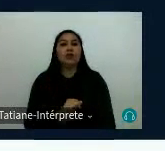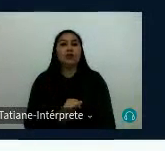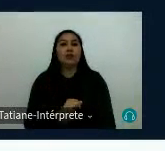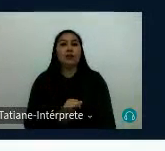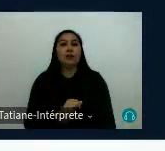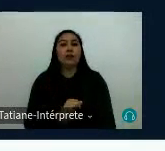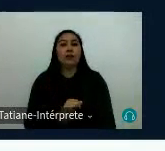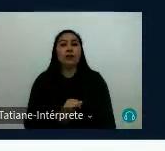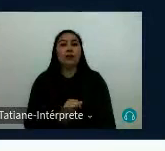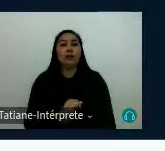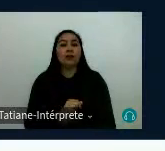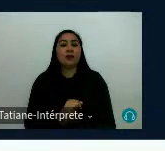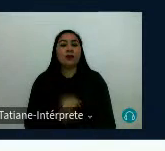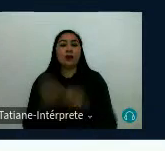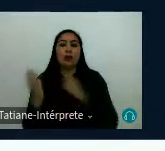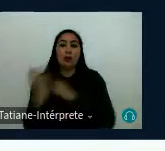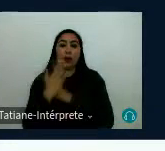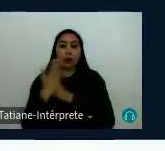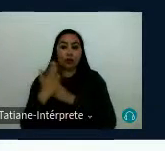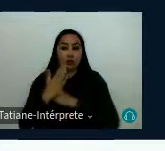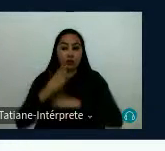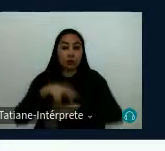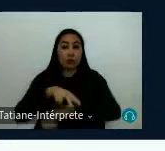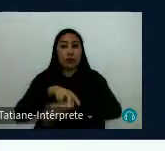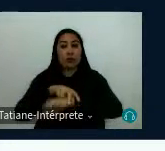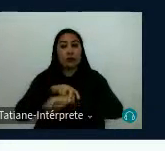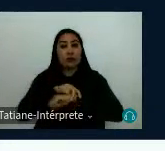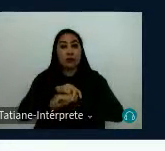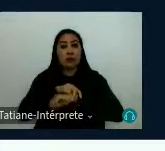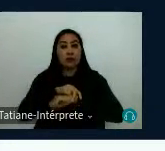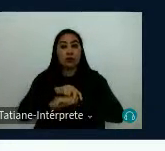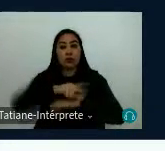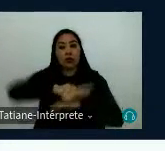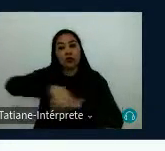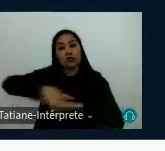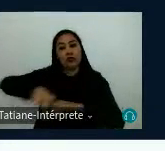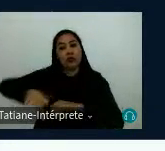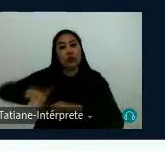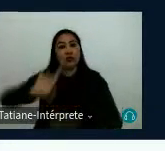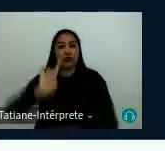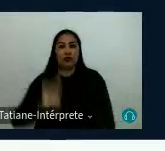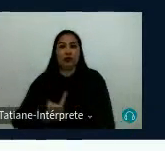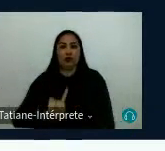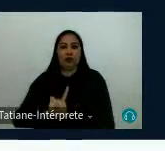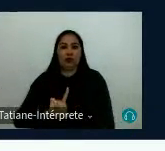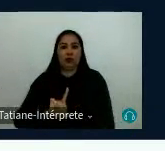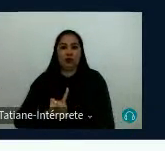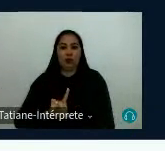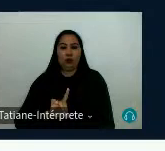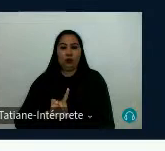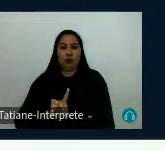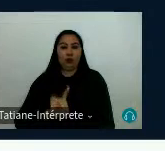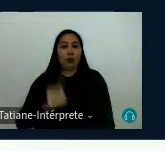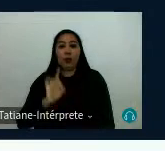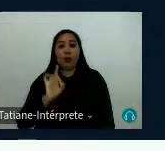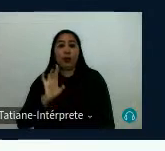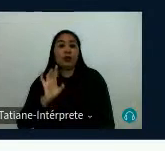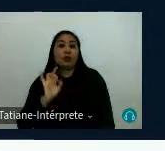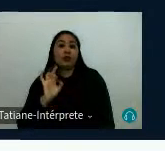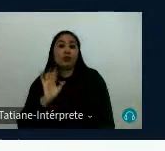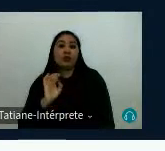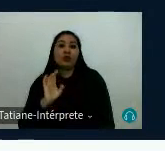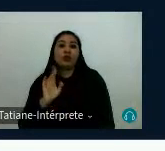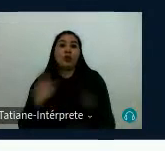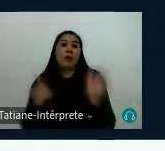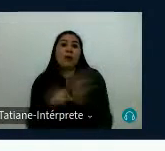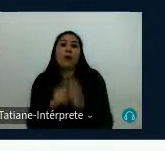ela contribui, né, para assegurar diversos direitos, não só da alimentação,